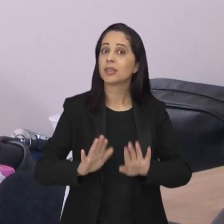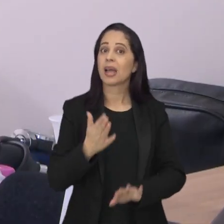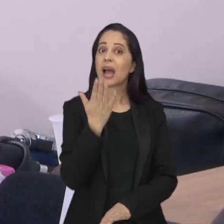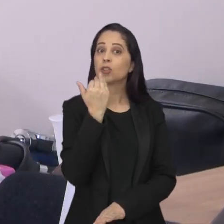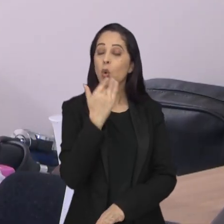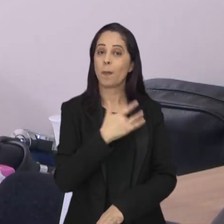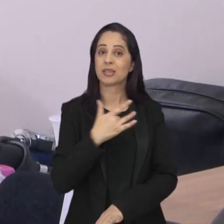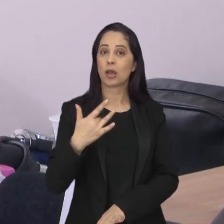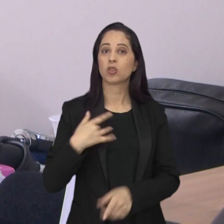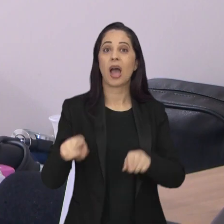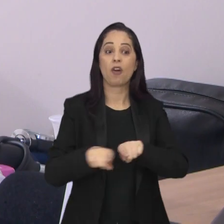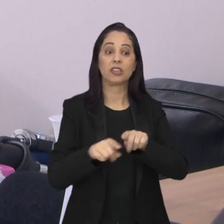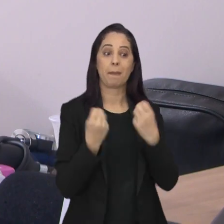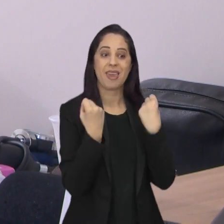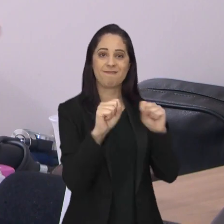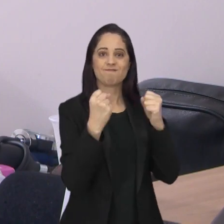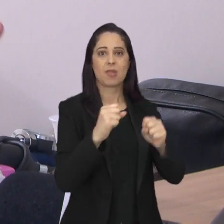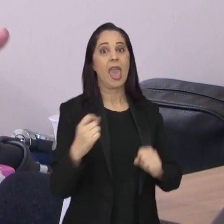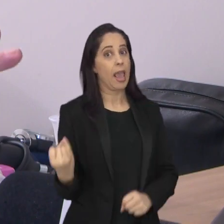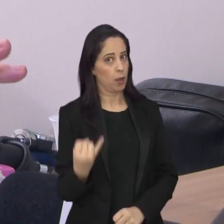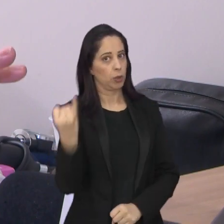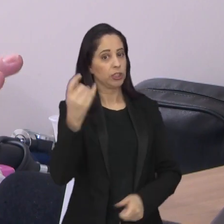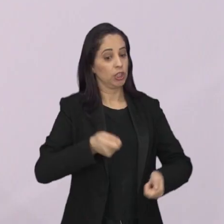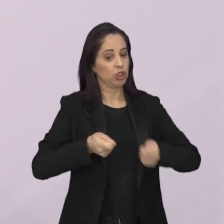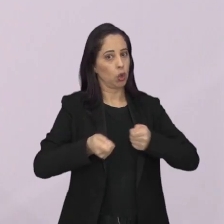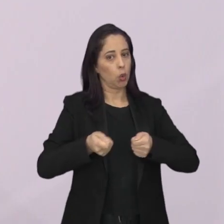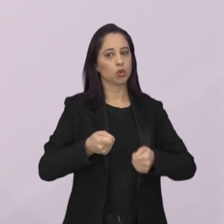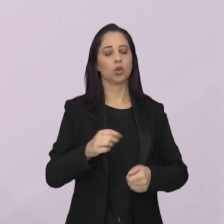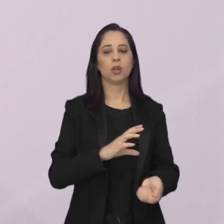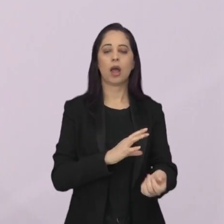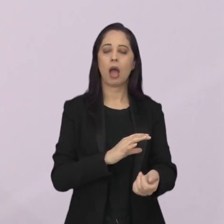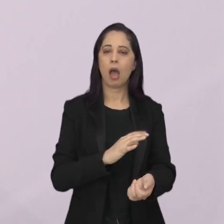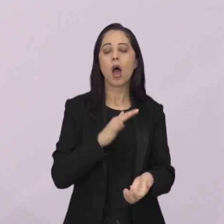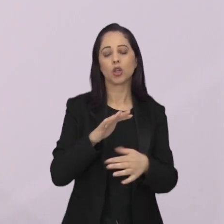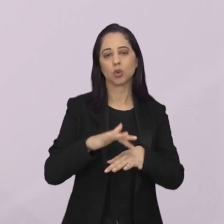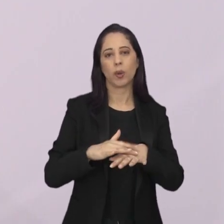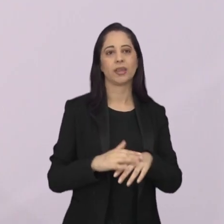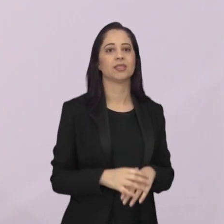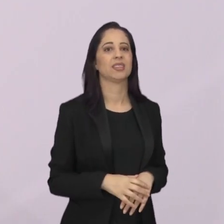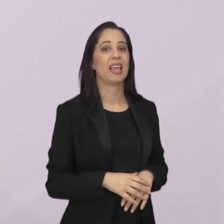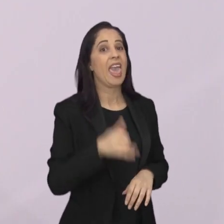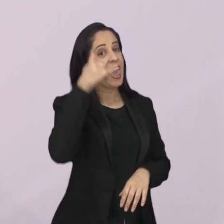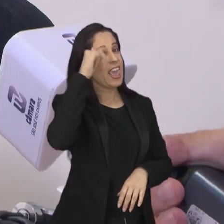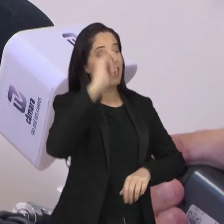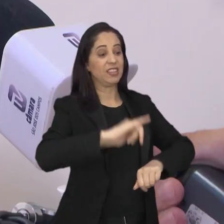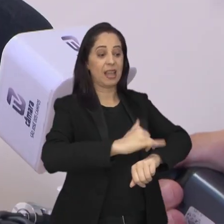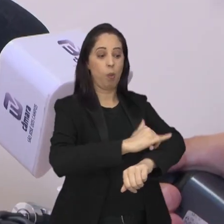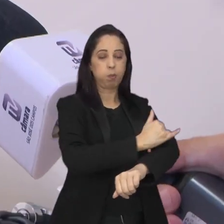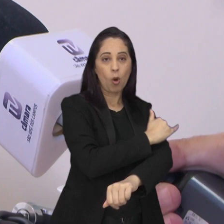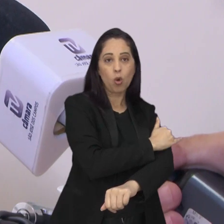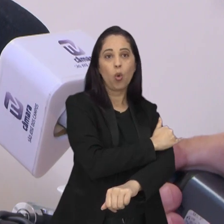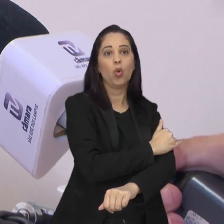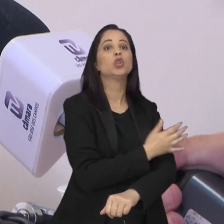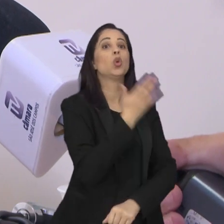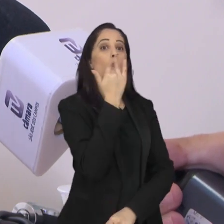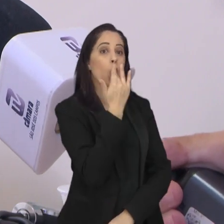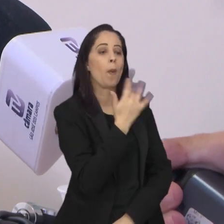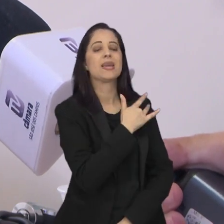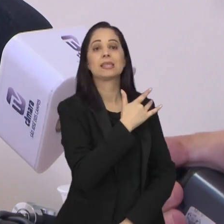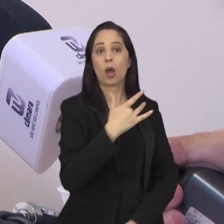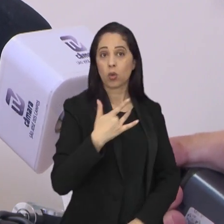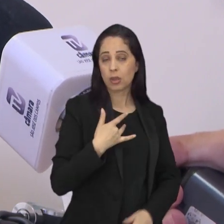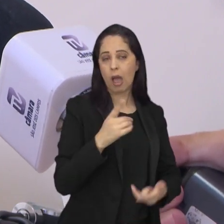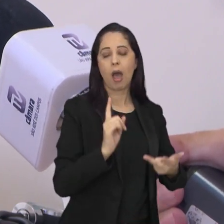cuidados com a alimentação e a prática de atividade física são essenciais para controlar a doença. Ganhar peso,